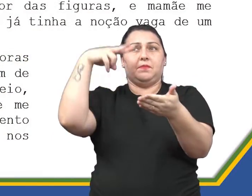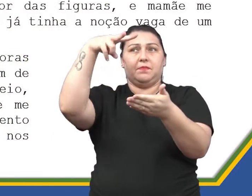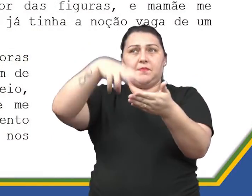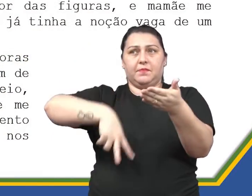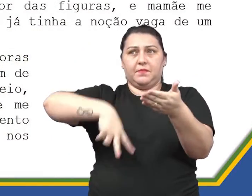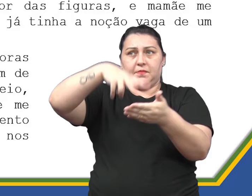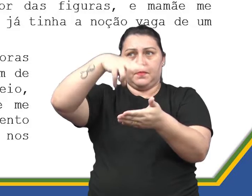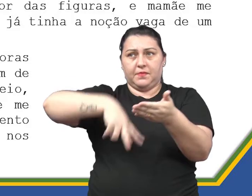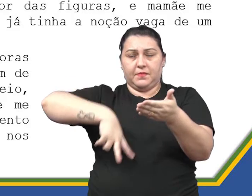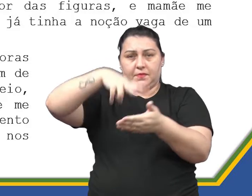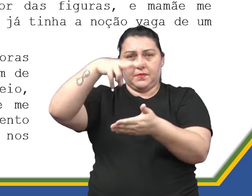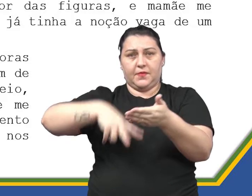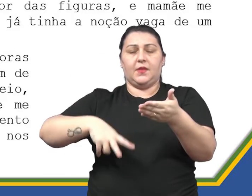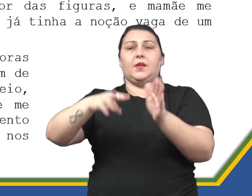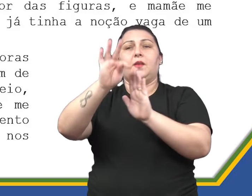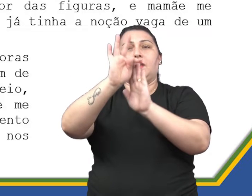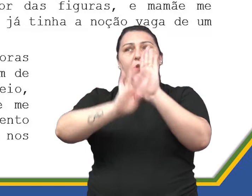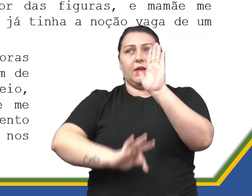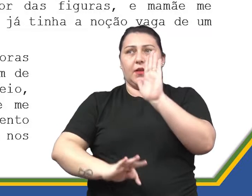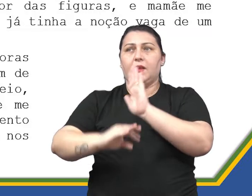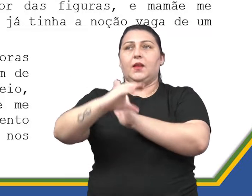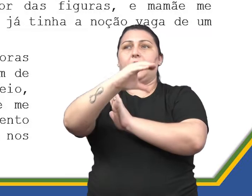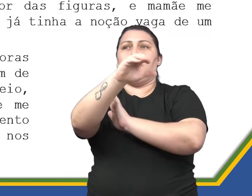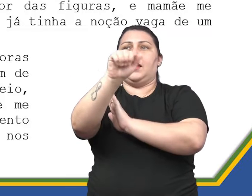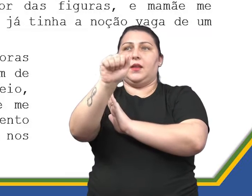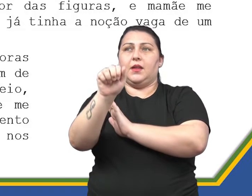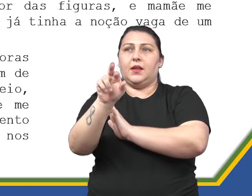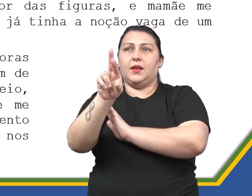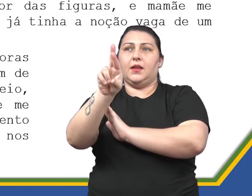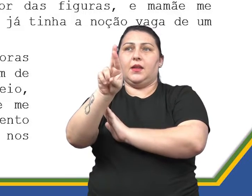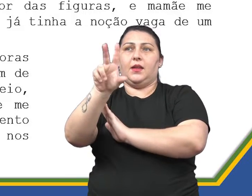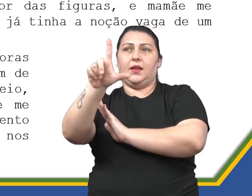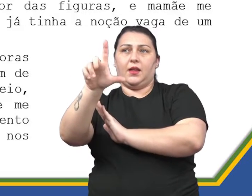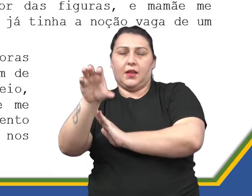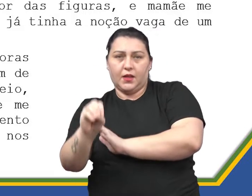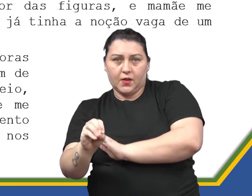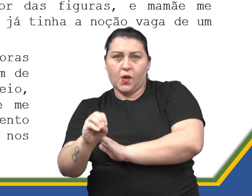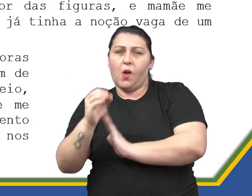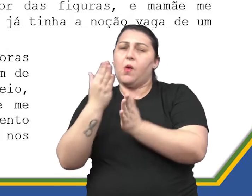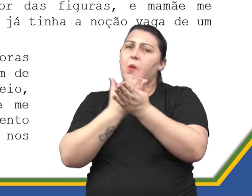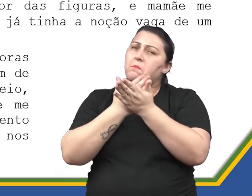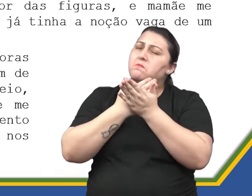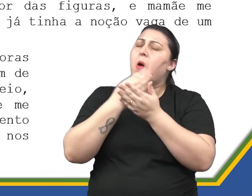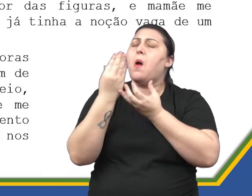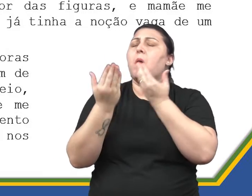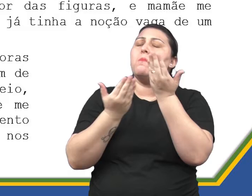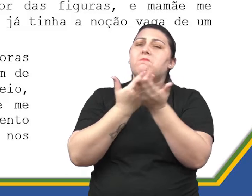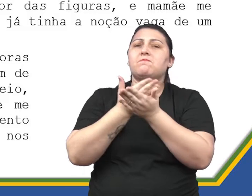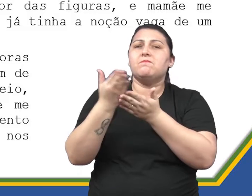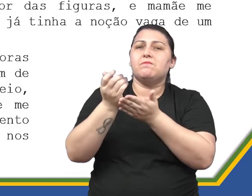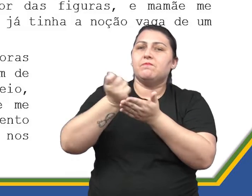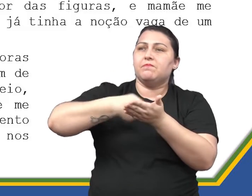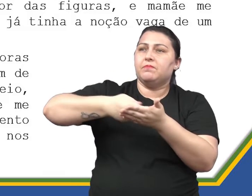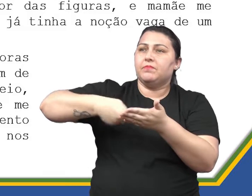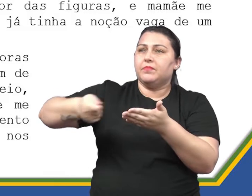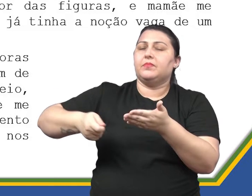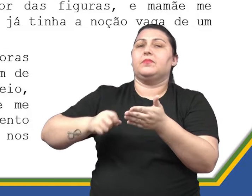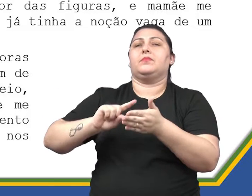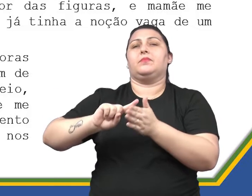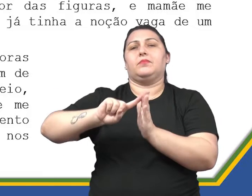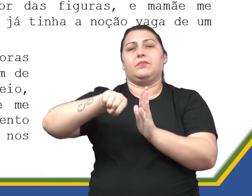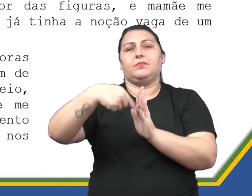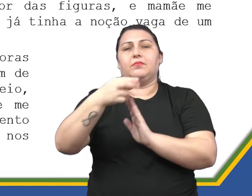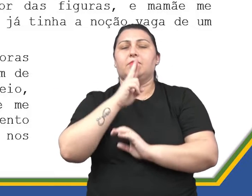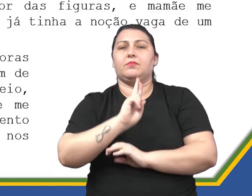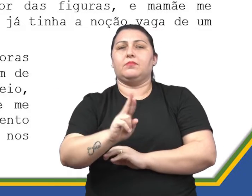esse texto, que é um texto de Carlos Drummond de Andrade, Como Comecei a Escrever, e na sequência vocês devem responder a